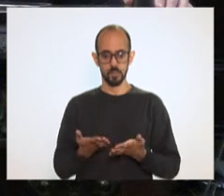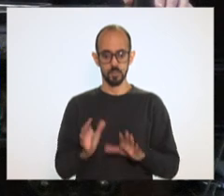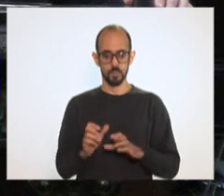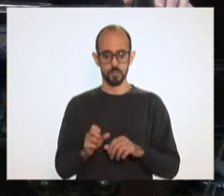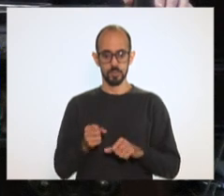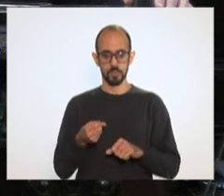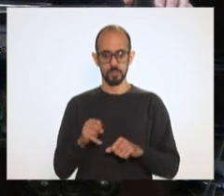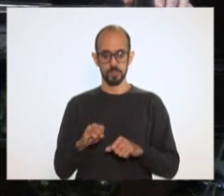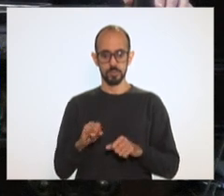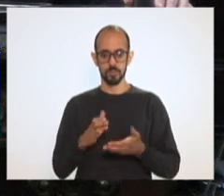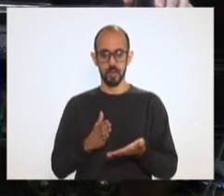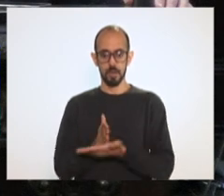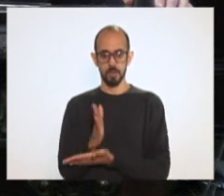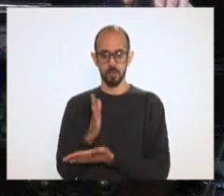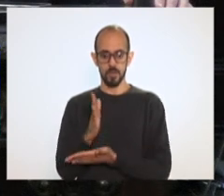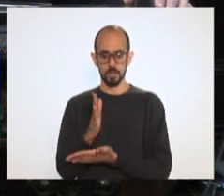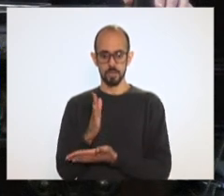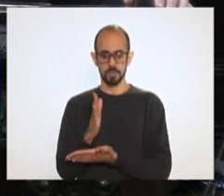isso como estão aprovada